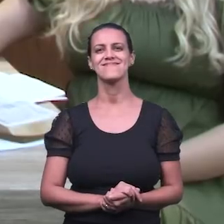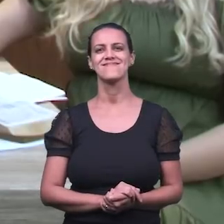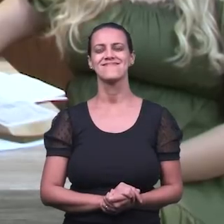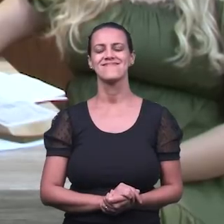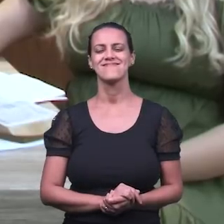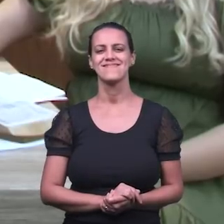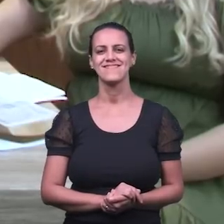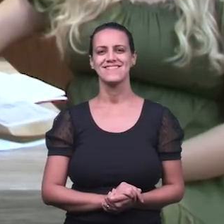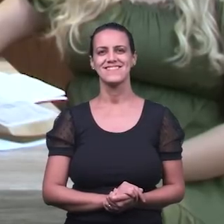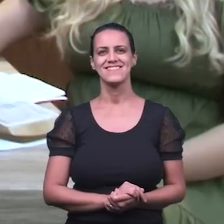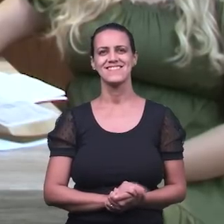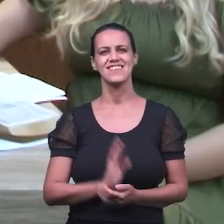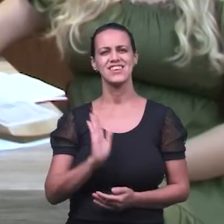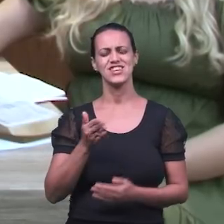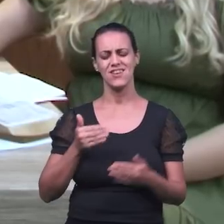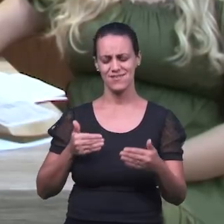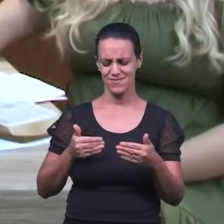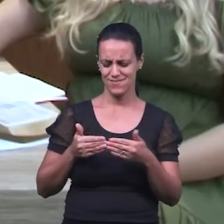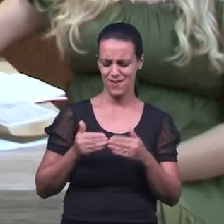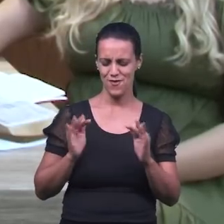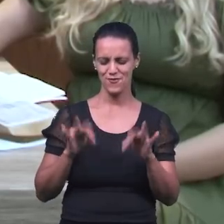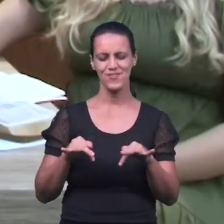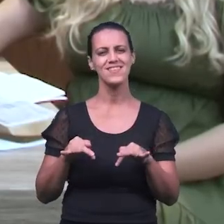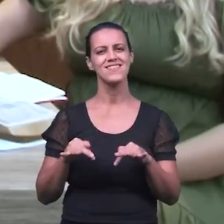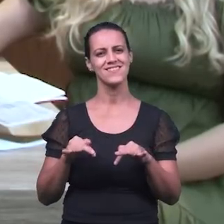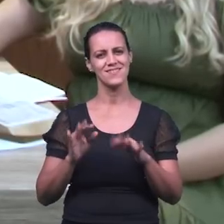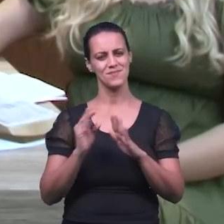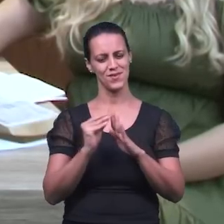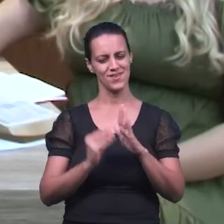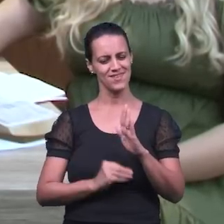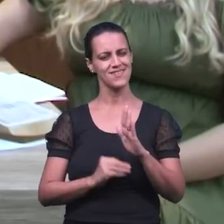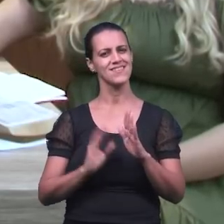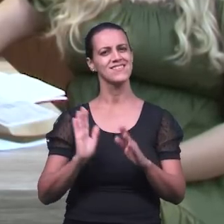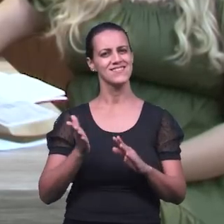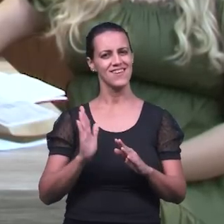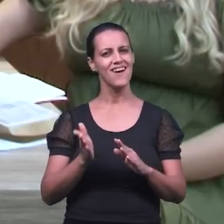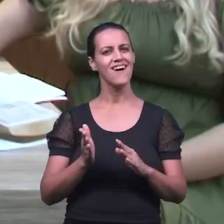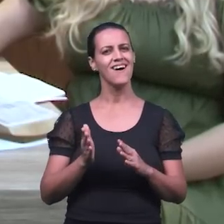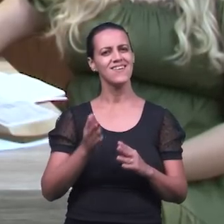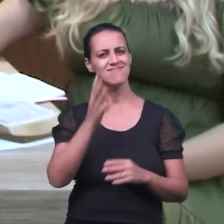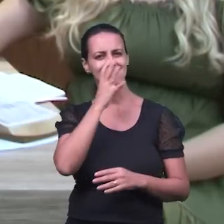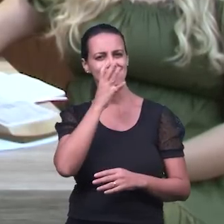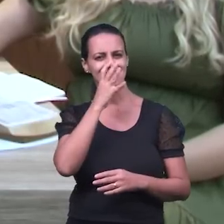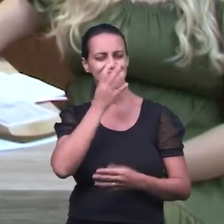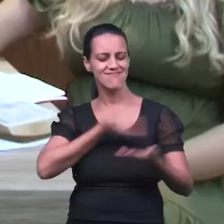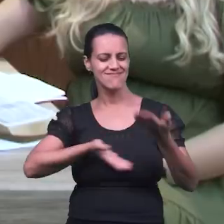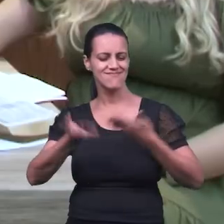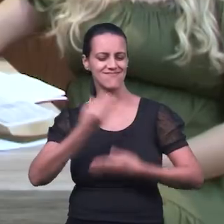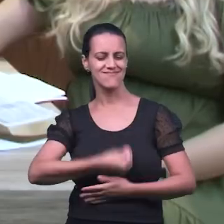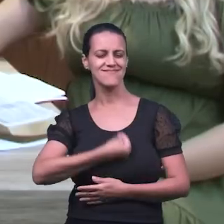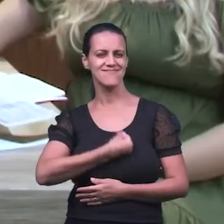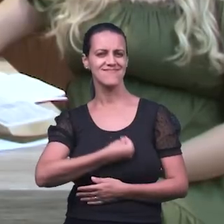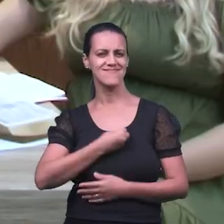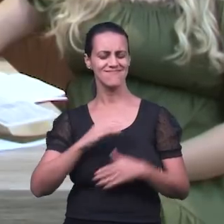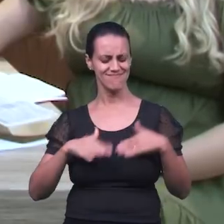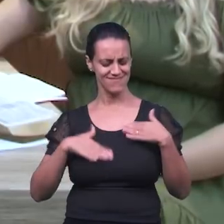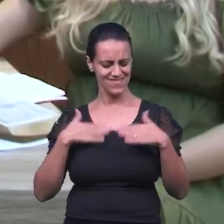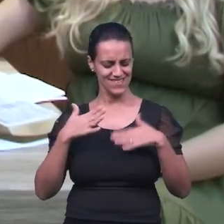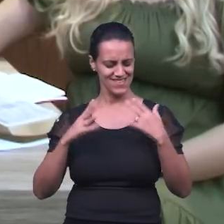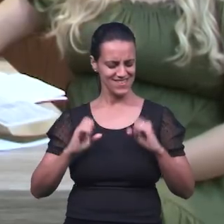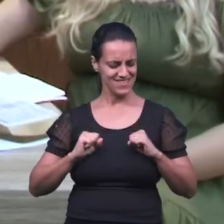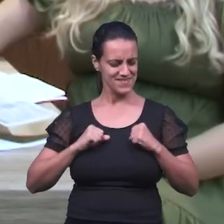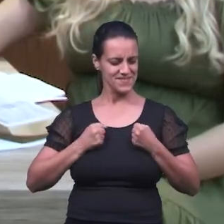irmãos, nós estamos já chegando ao final do programa, não é? Assistimos mais essas participações, somos edificados,